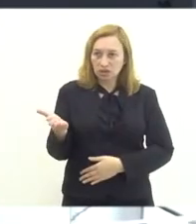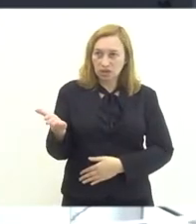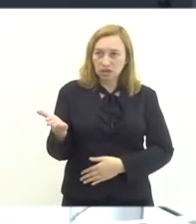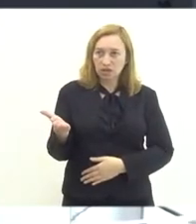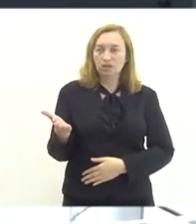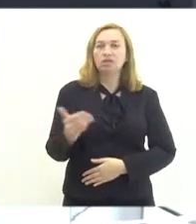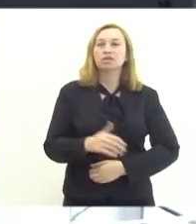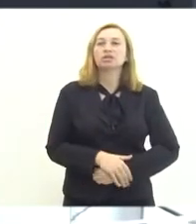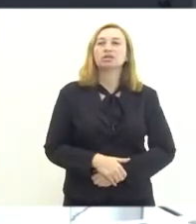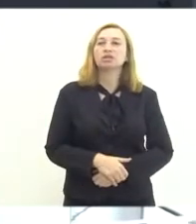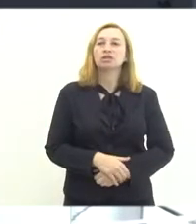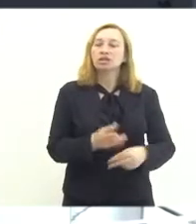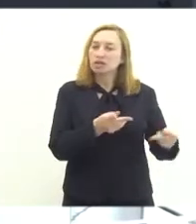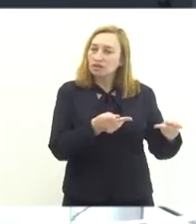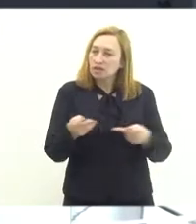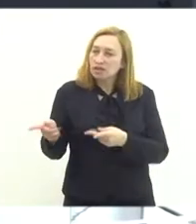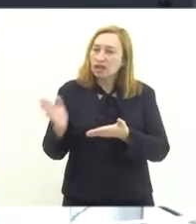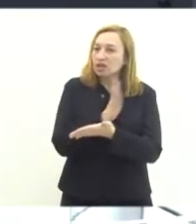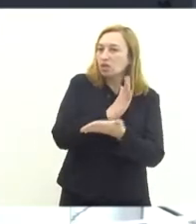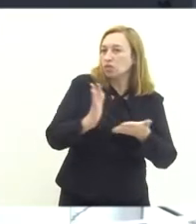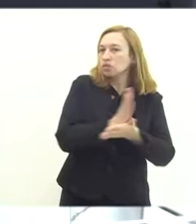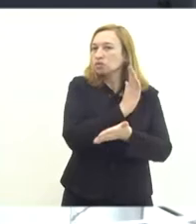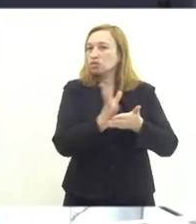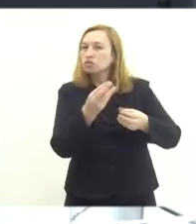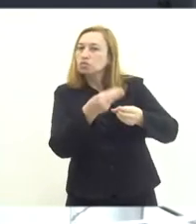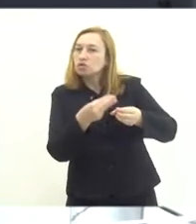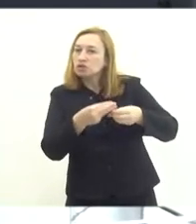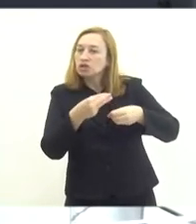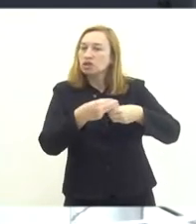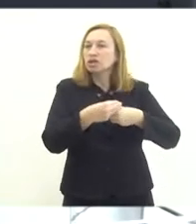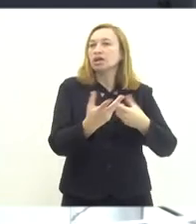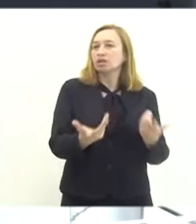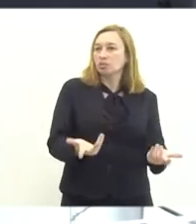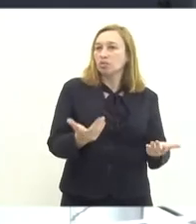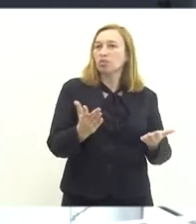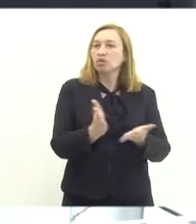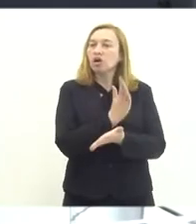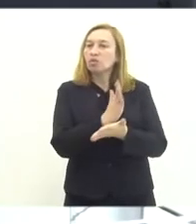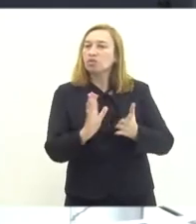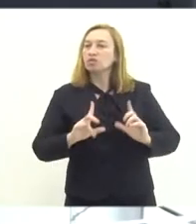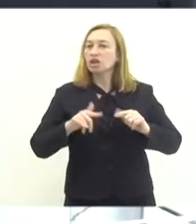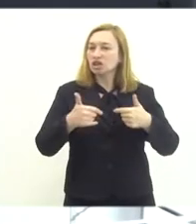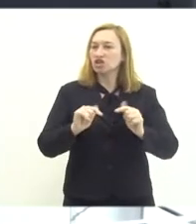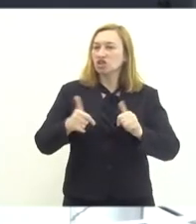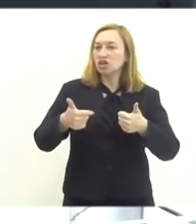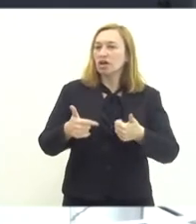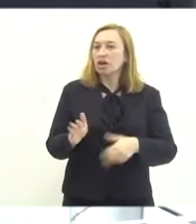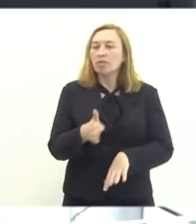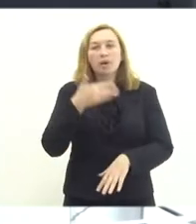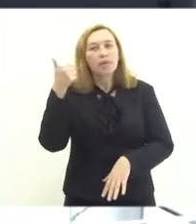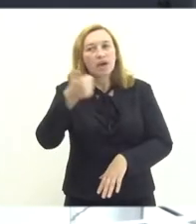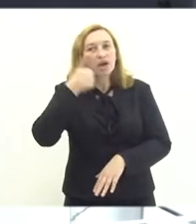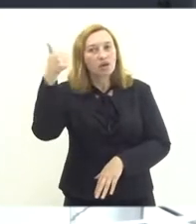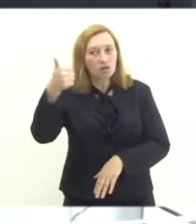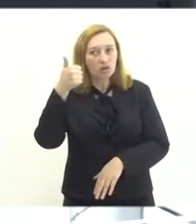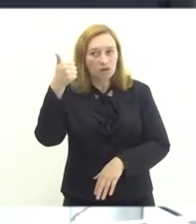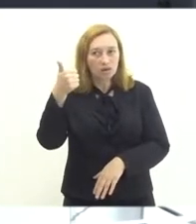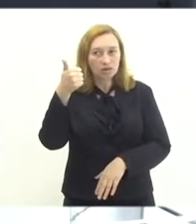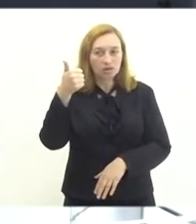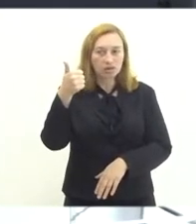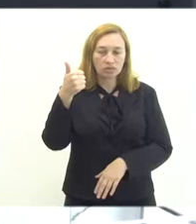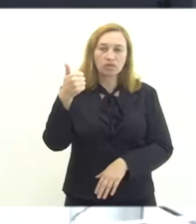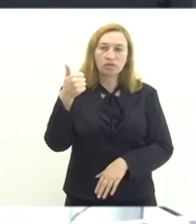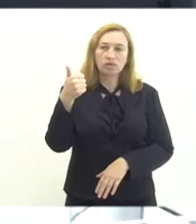a gente tem rodado alguns municípios temos tomado alguma feito algumas ações para melhorar a nossa